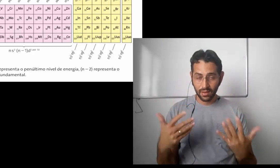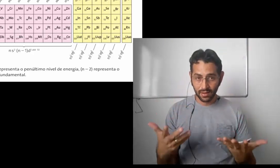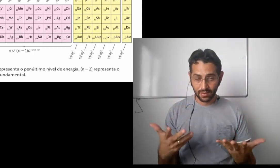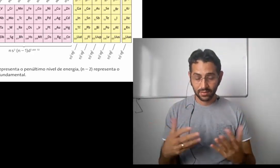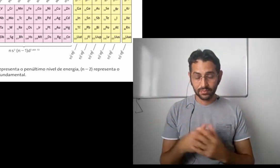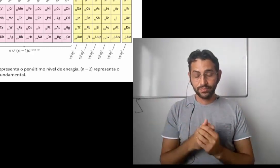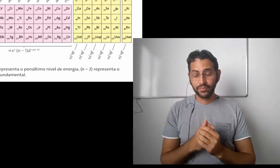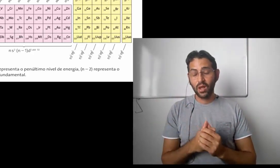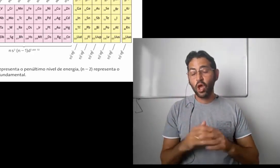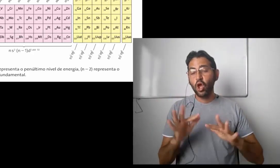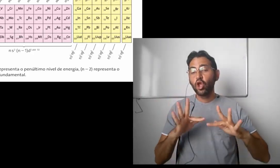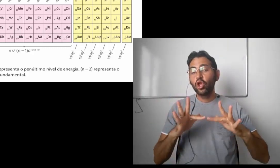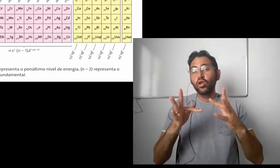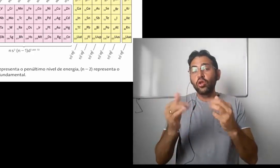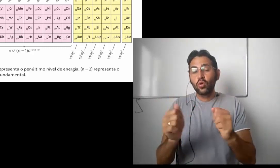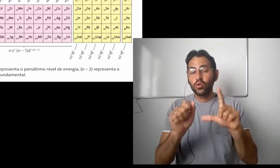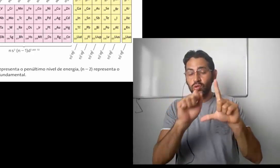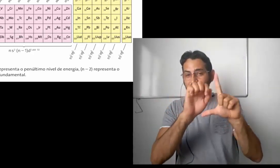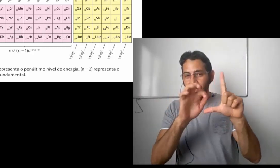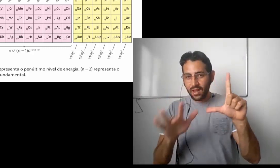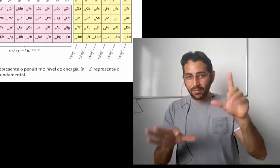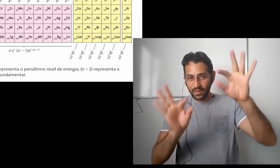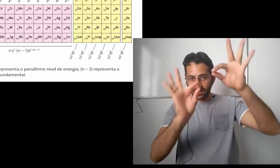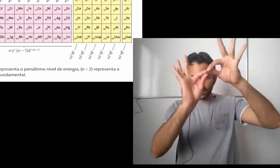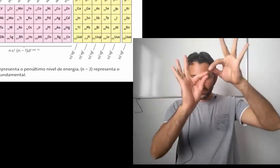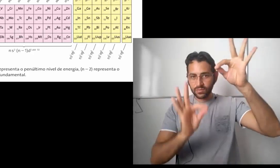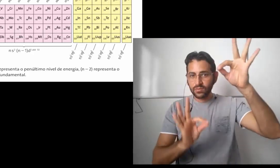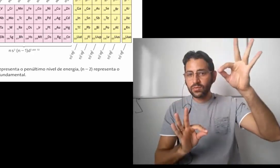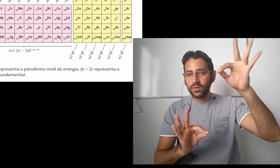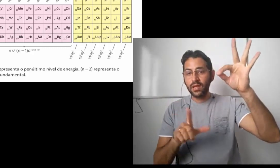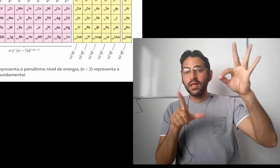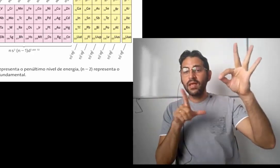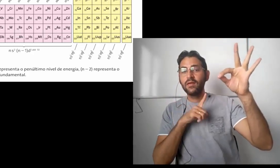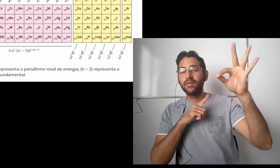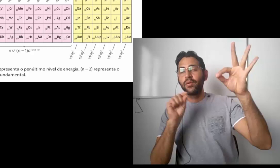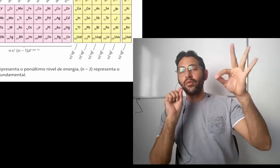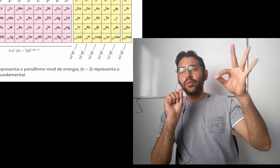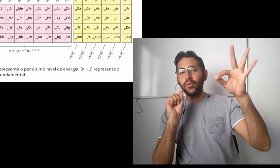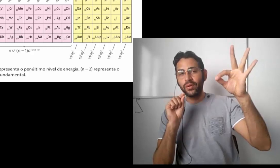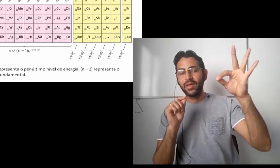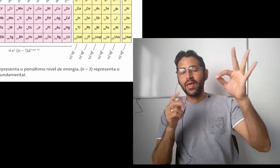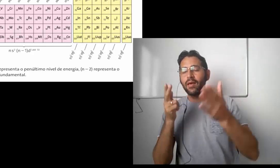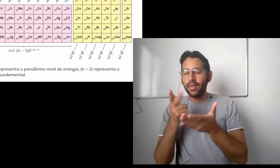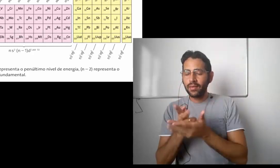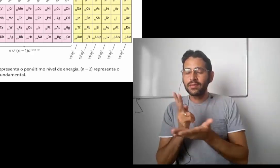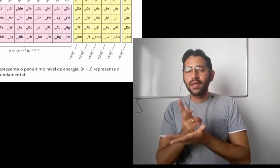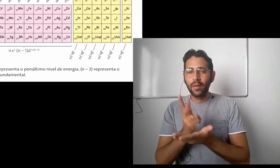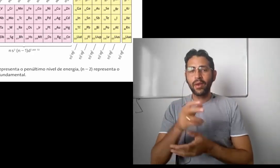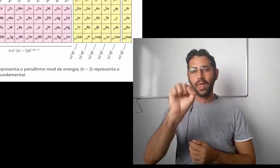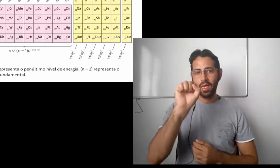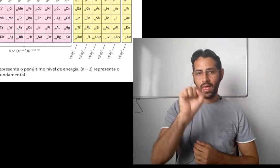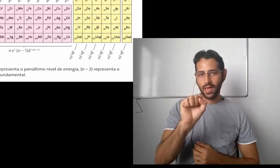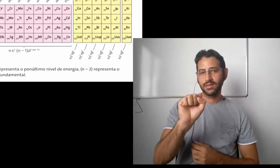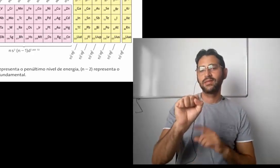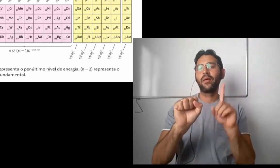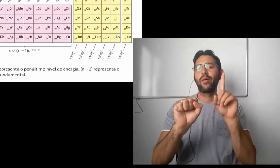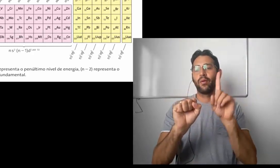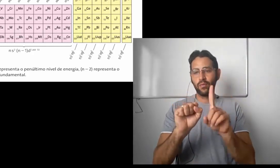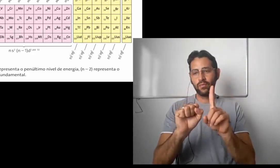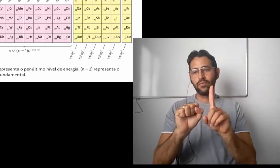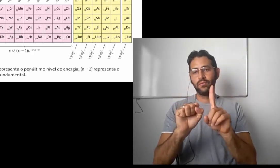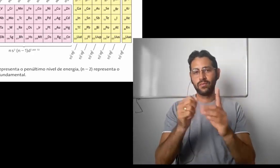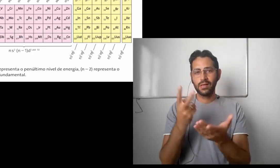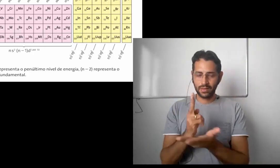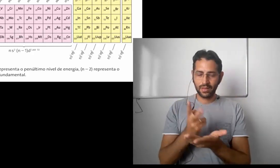Então, todos os elementos dessa primeira coluna aqui, ó, que a gente também chama de família,